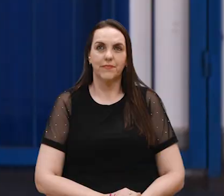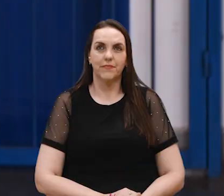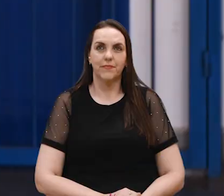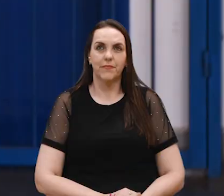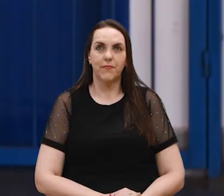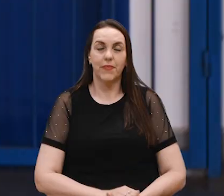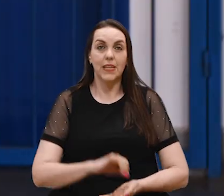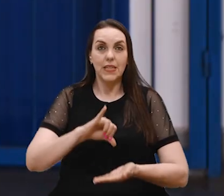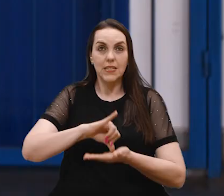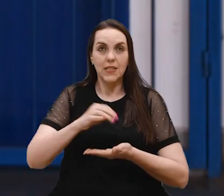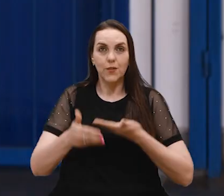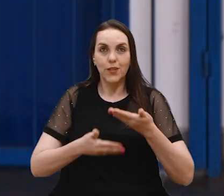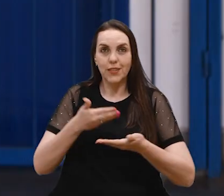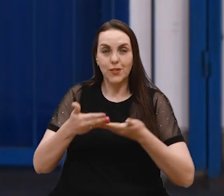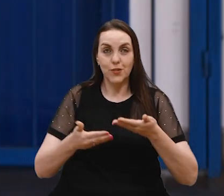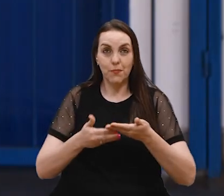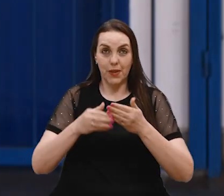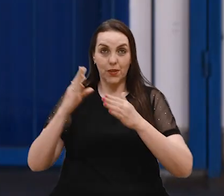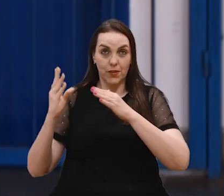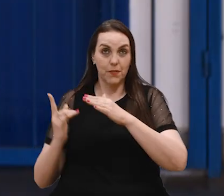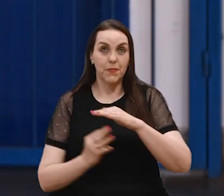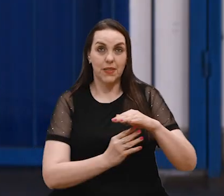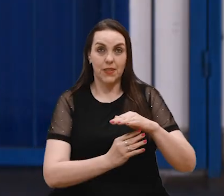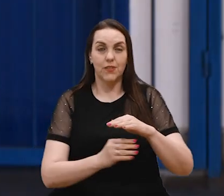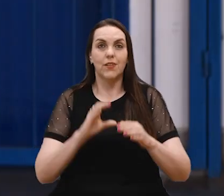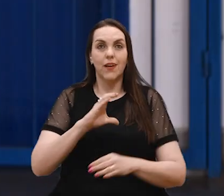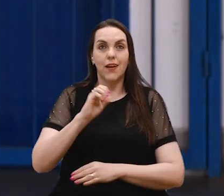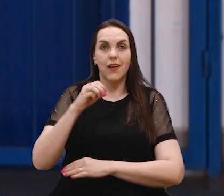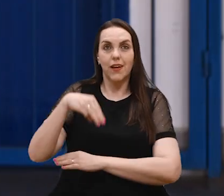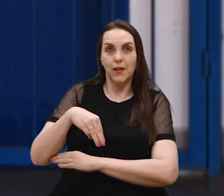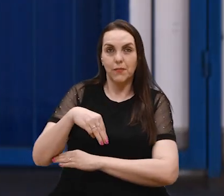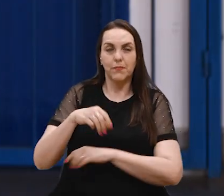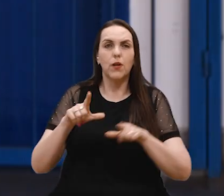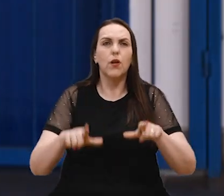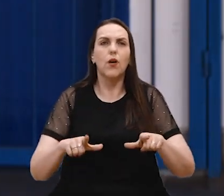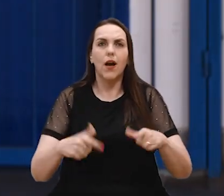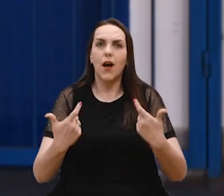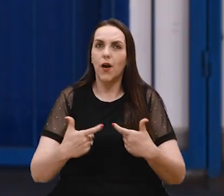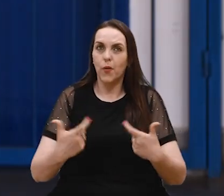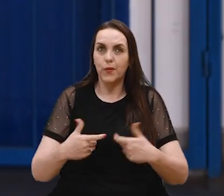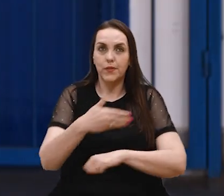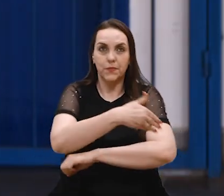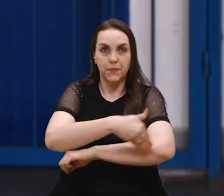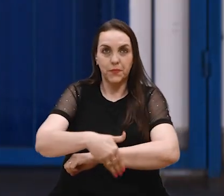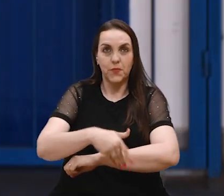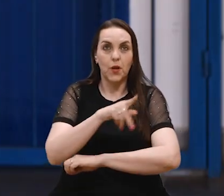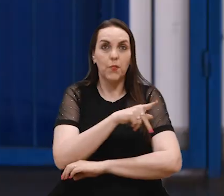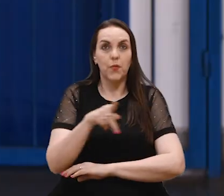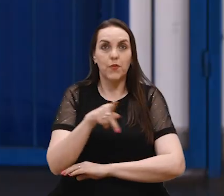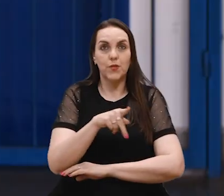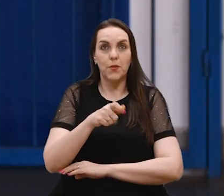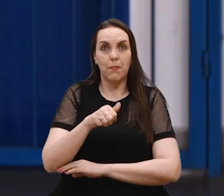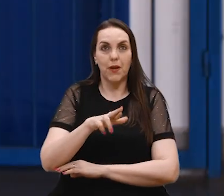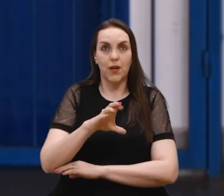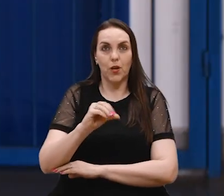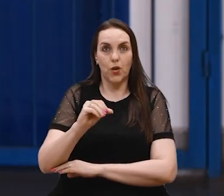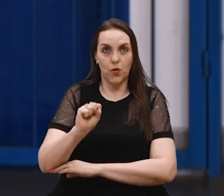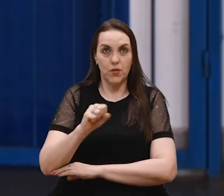O Centro de Atendimento ao Imigrante, então, que é o CAM, fica localizado na rua Professor Marcos